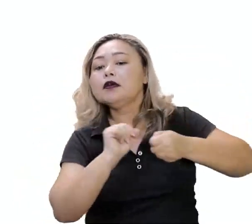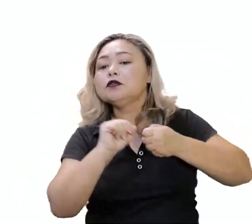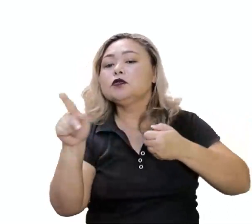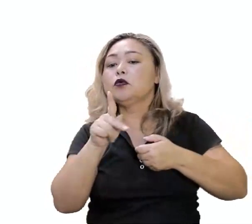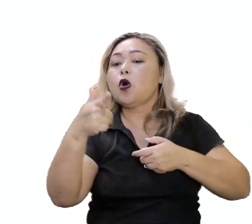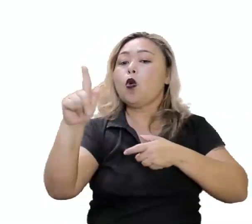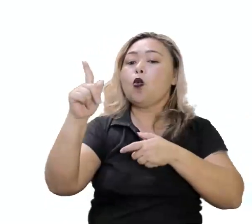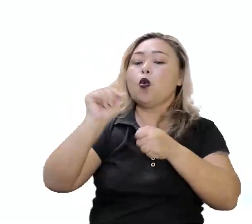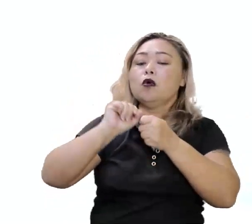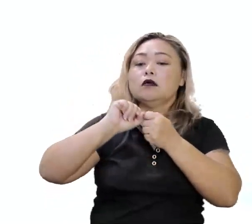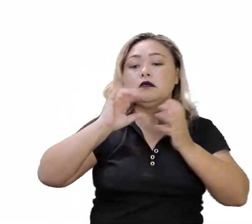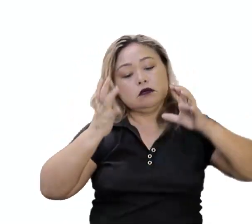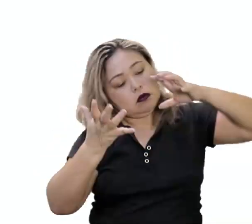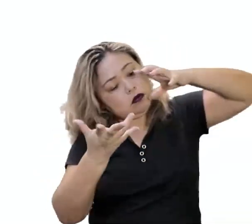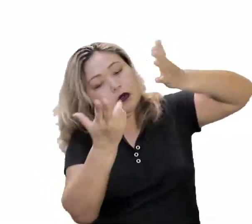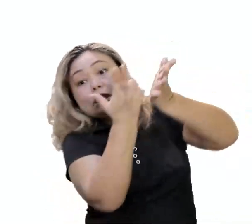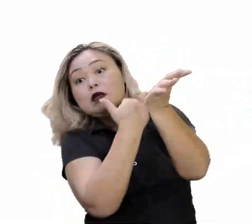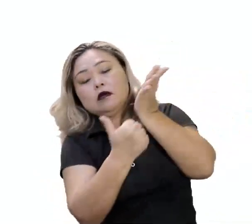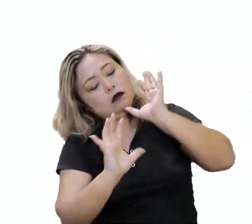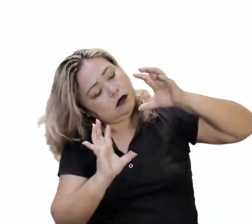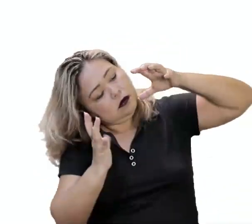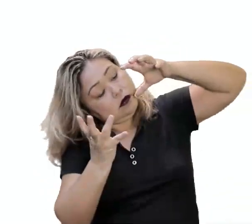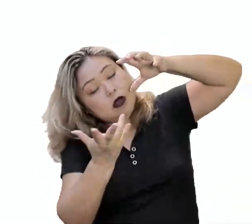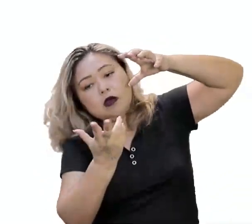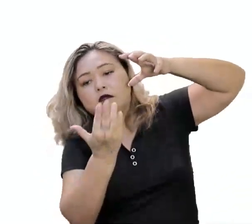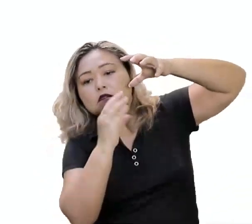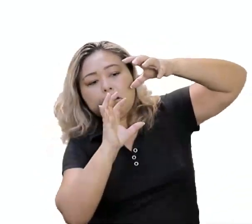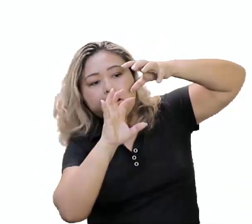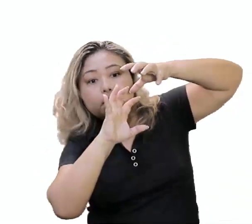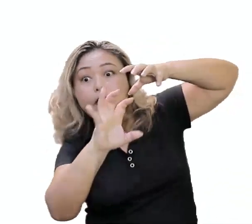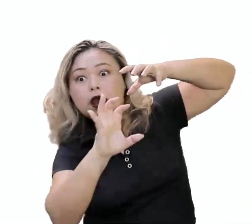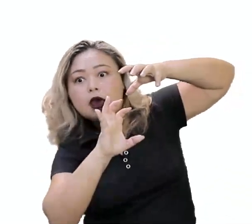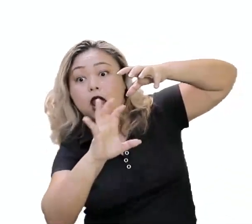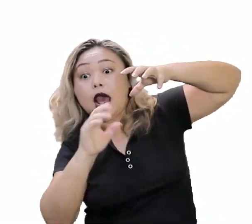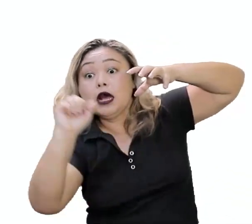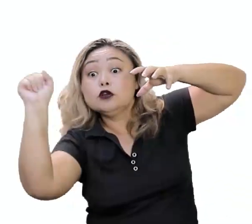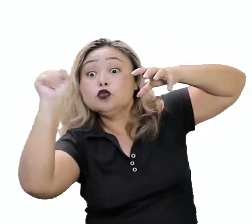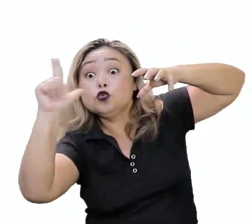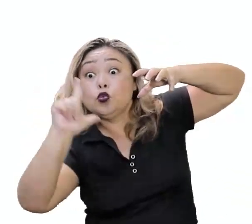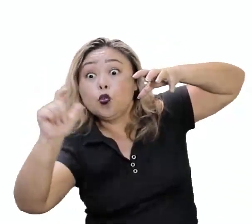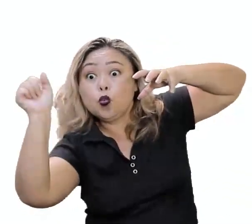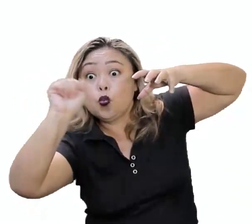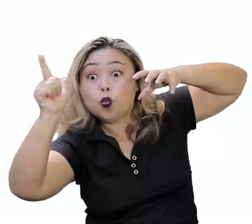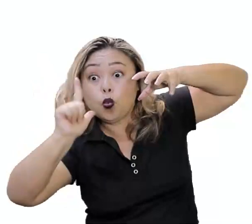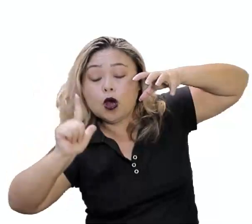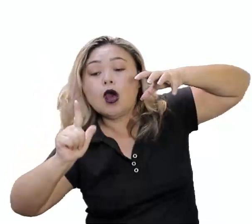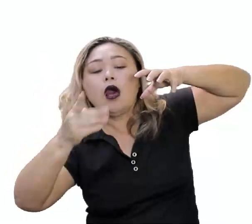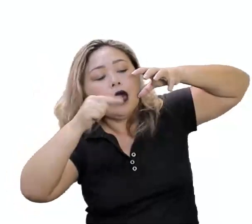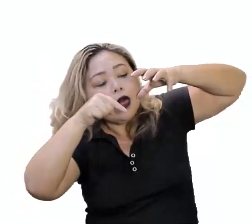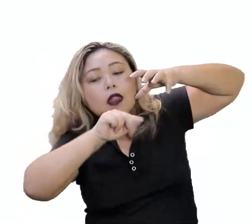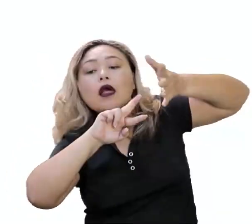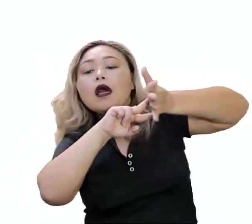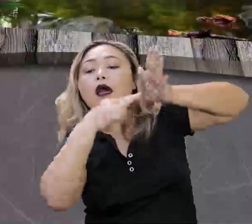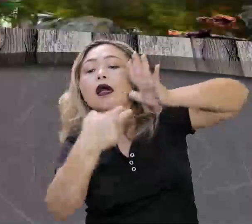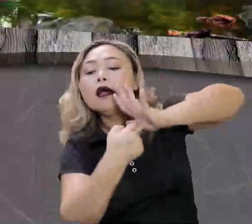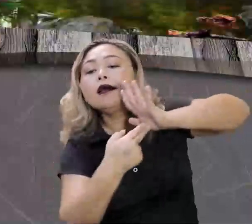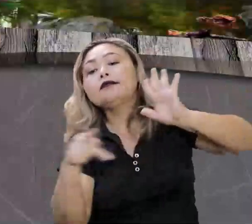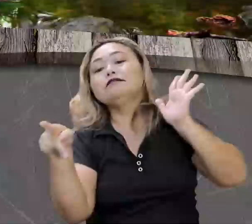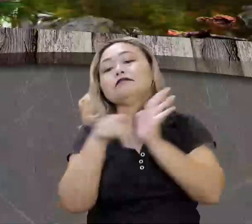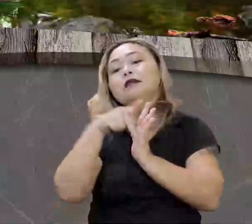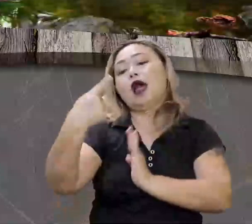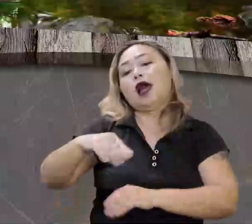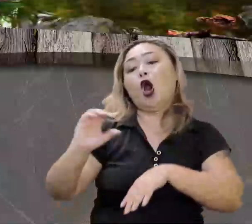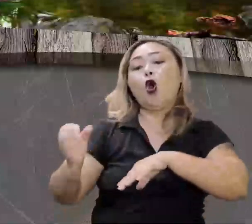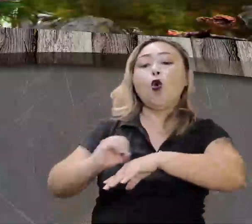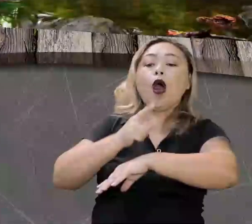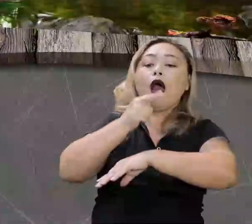pede geografia para você fazer o globo terrestre, aí você faz aquele parte bem azulzona, né? Que está representando os nossos